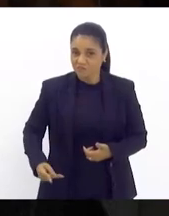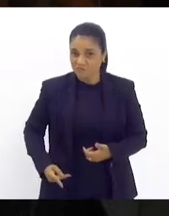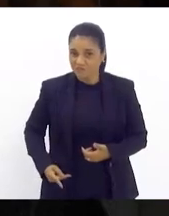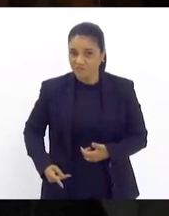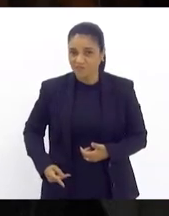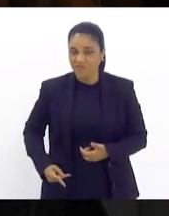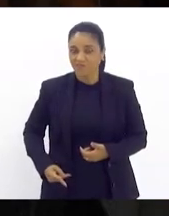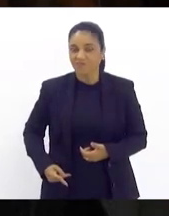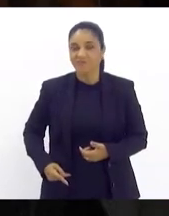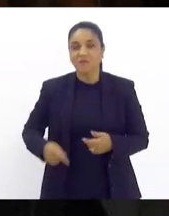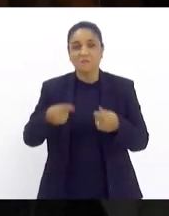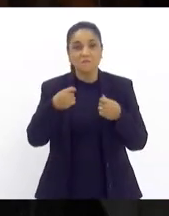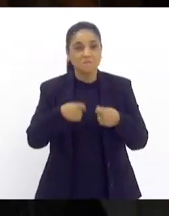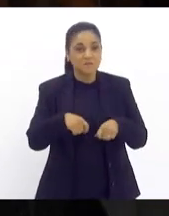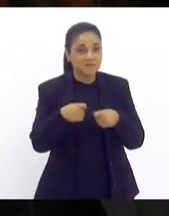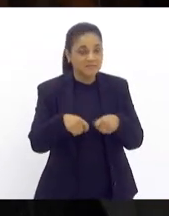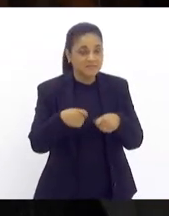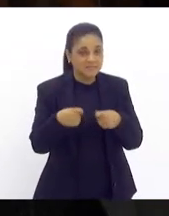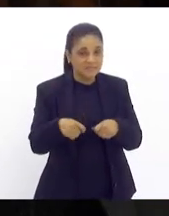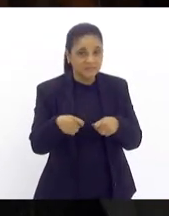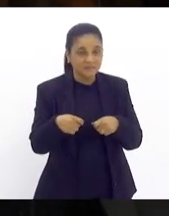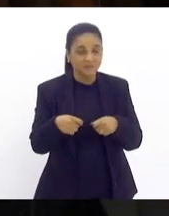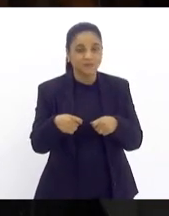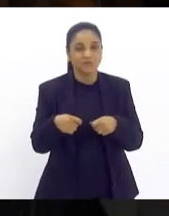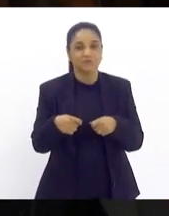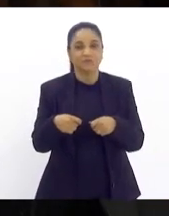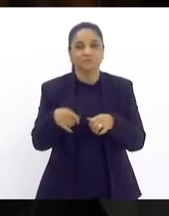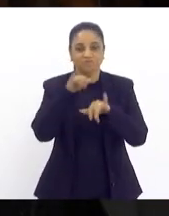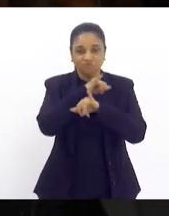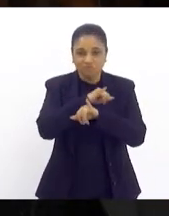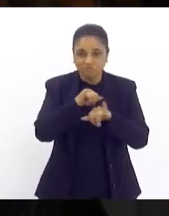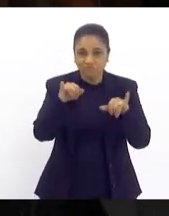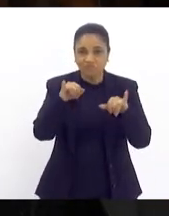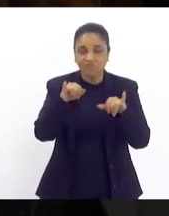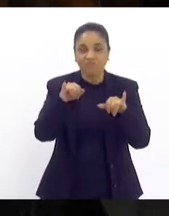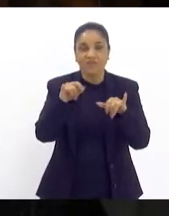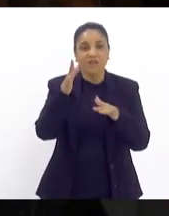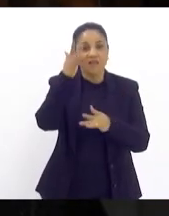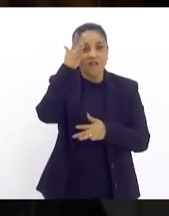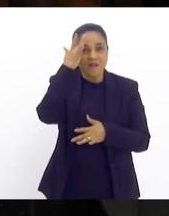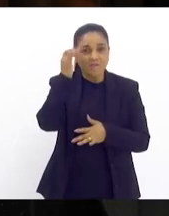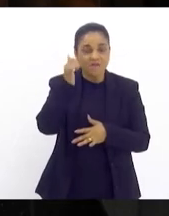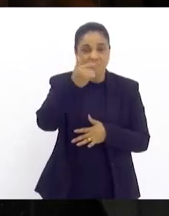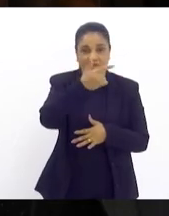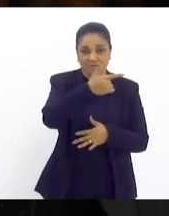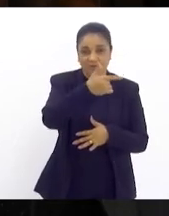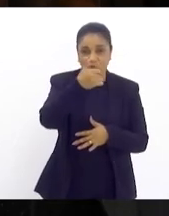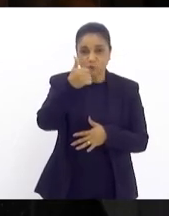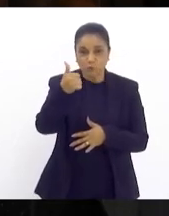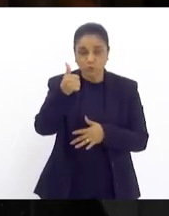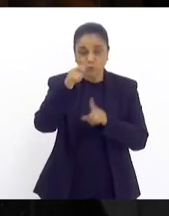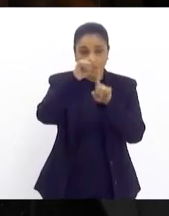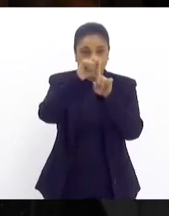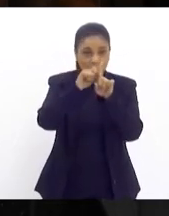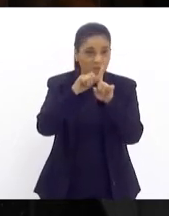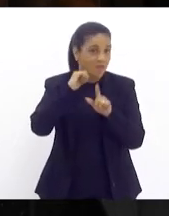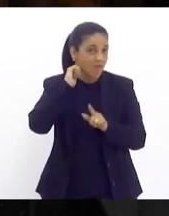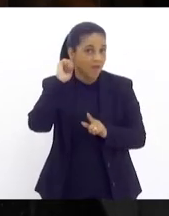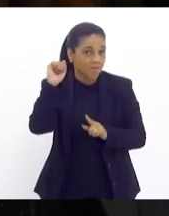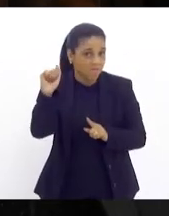precisamos fazer menção que amanhã é 21 de Abril